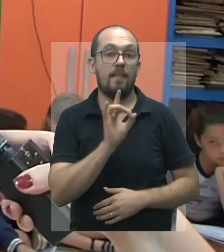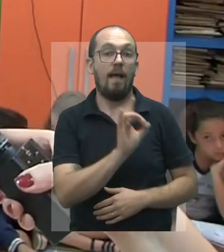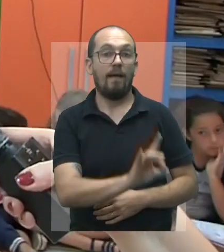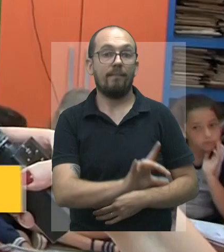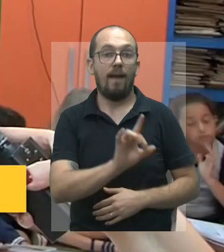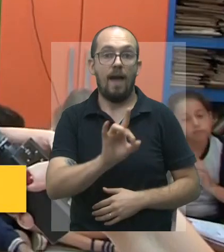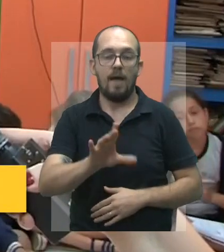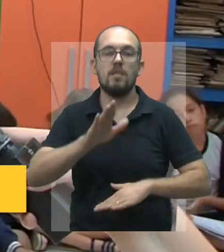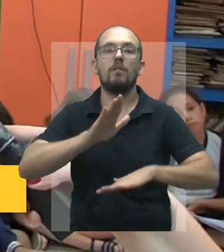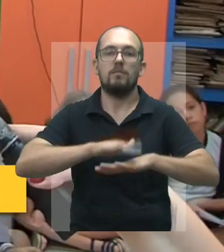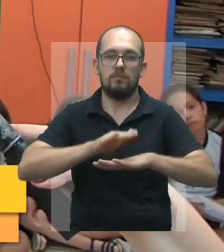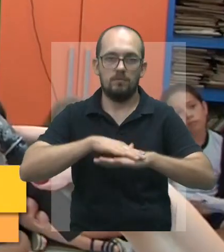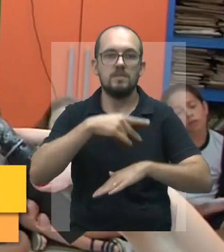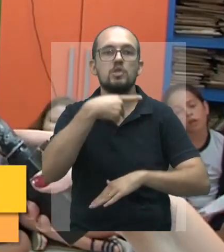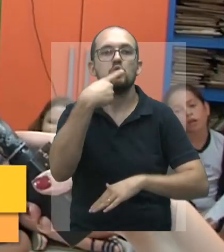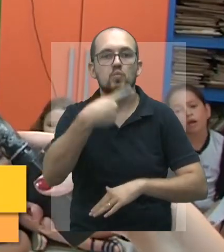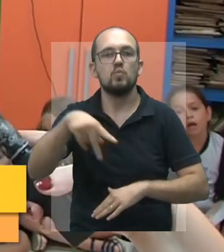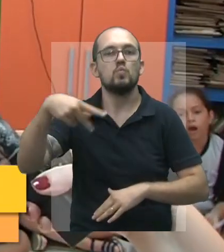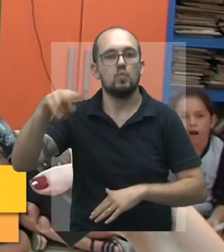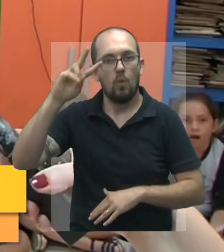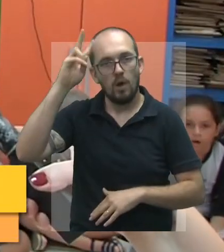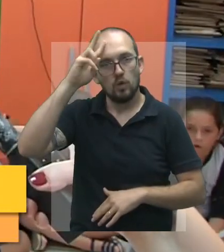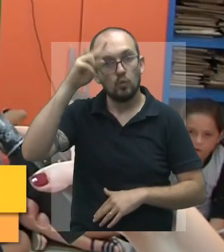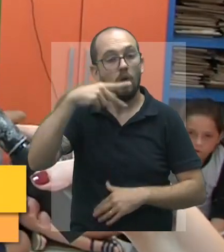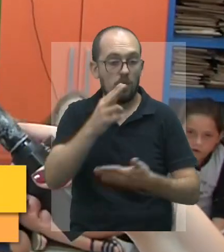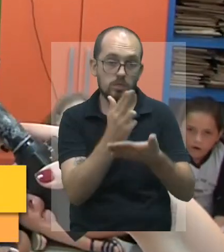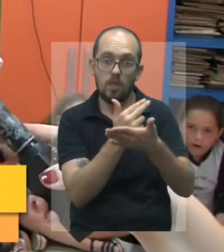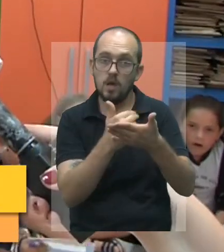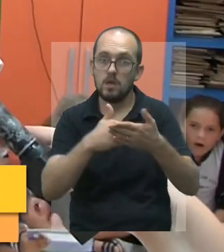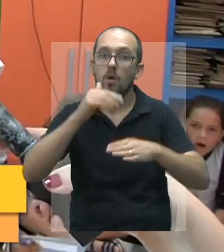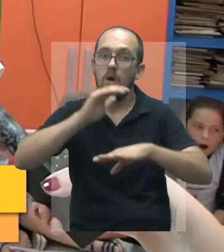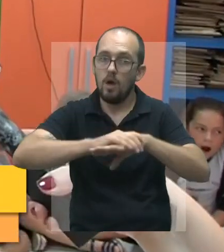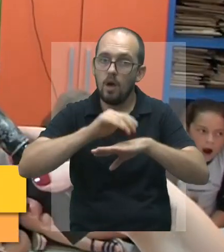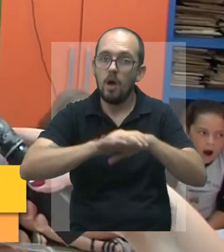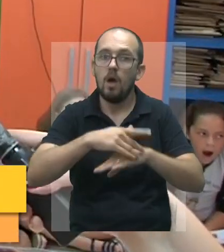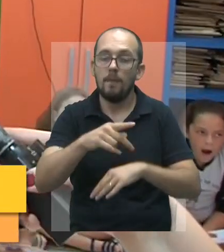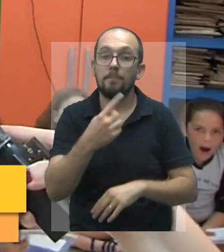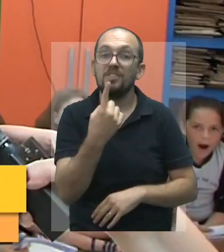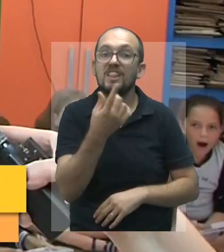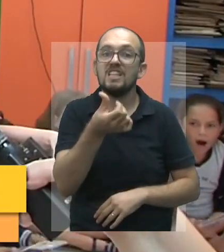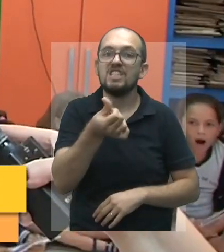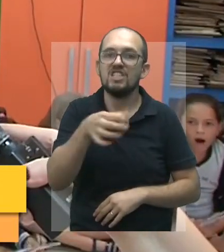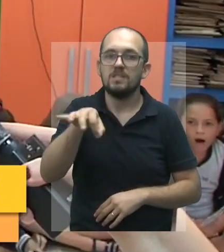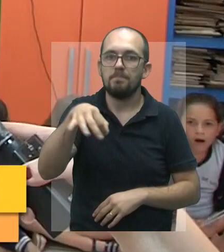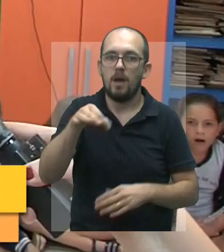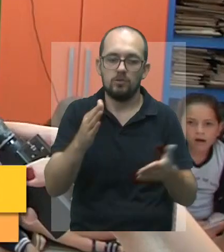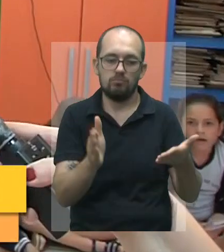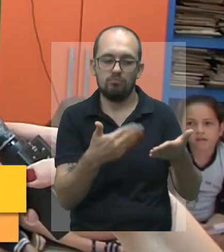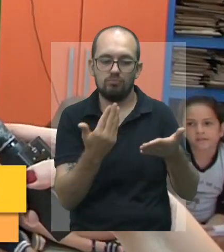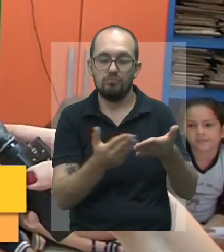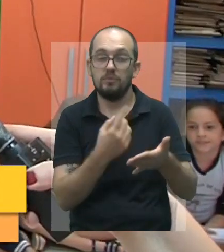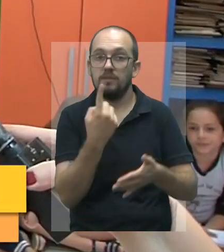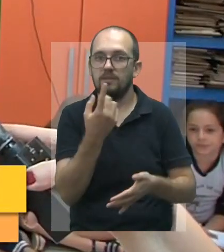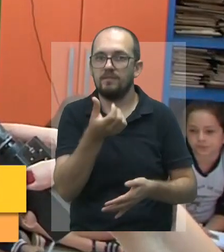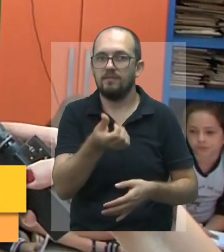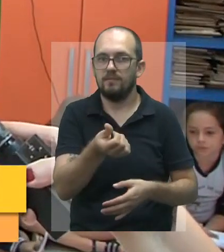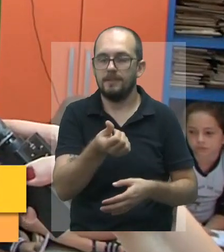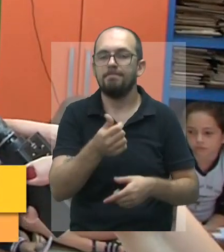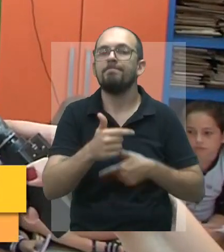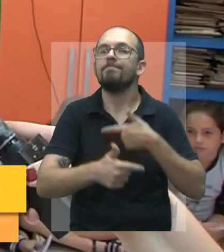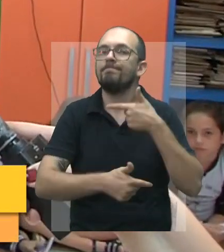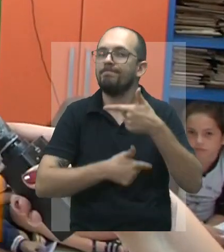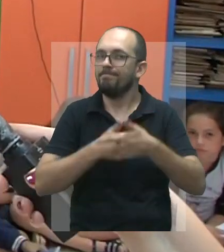a sua história e a sua ilustração, um livro de 16 páginas ao todo. Então foi um trabalho,